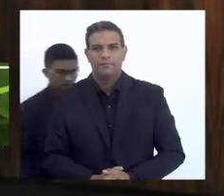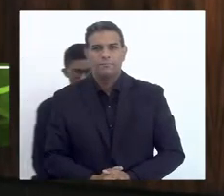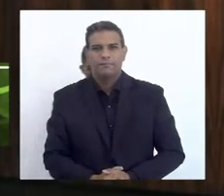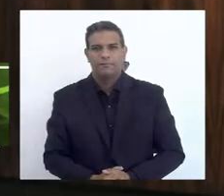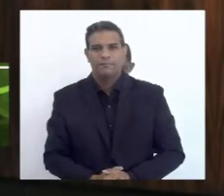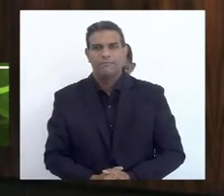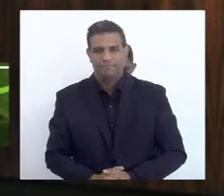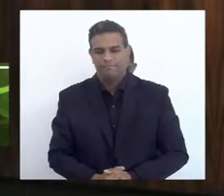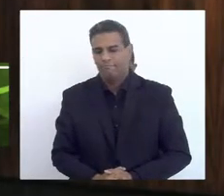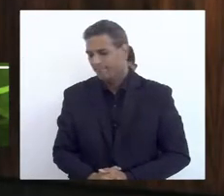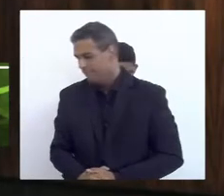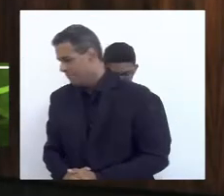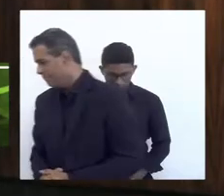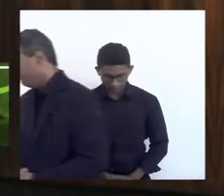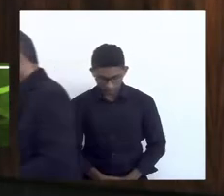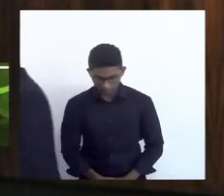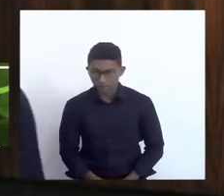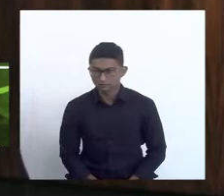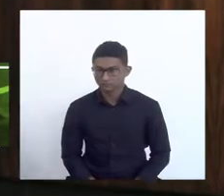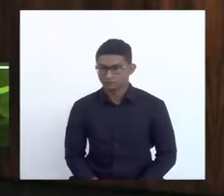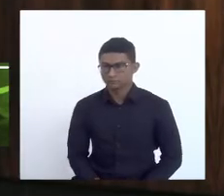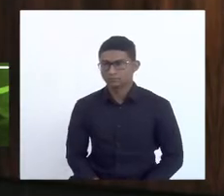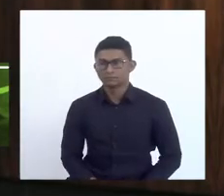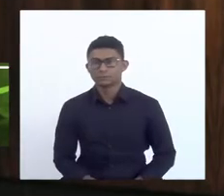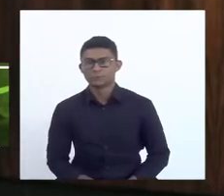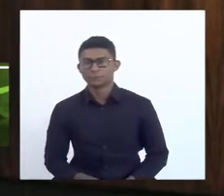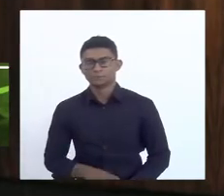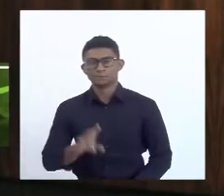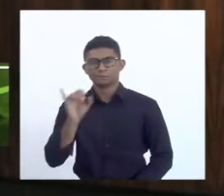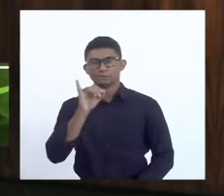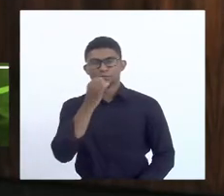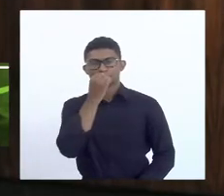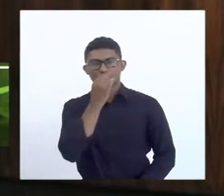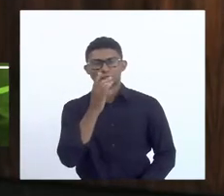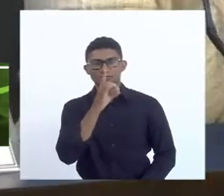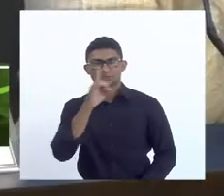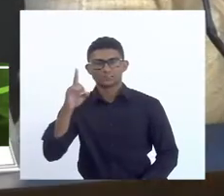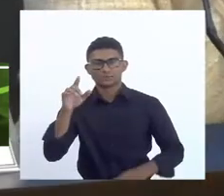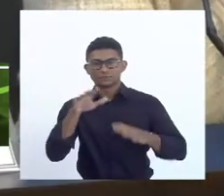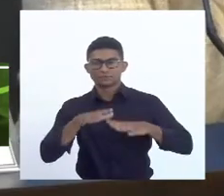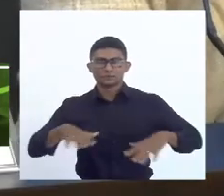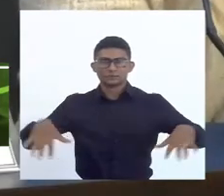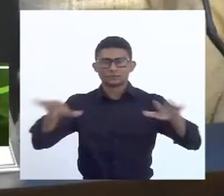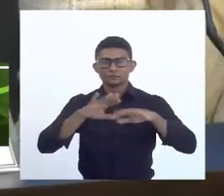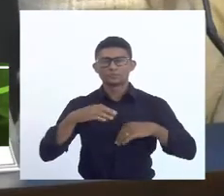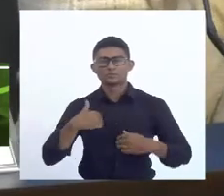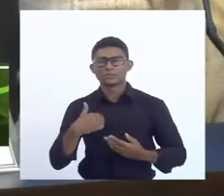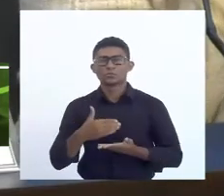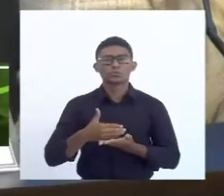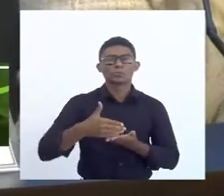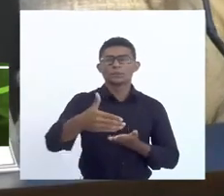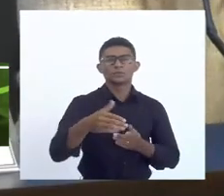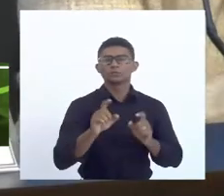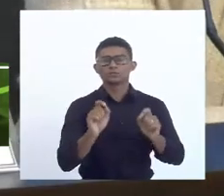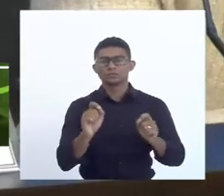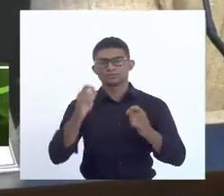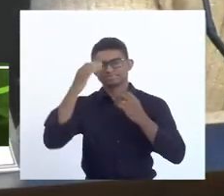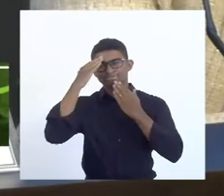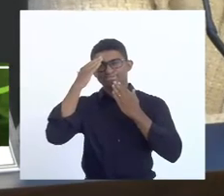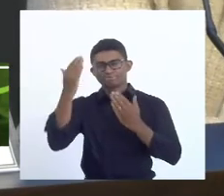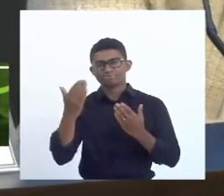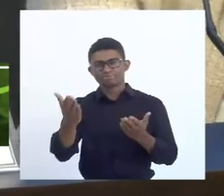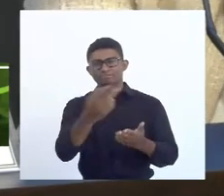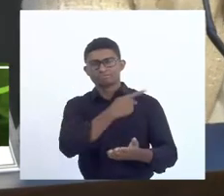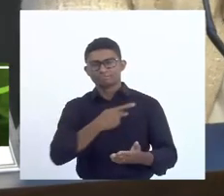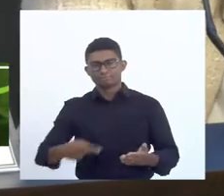Olá, bom dia a todas, todos. Quero começar agradecendo à presidenta